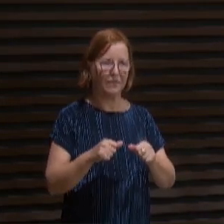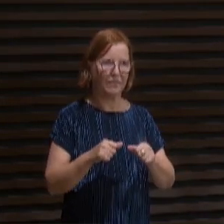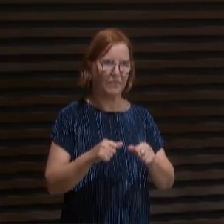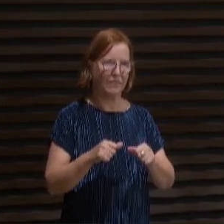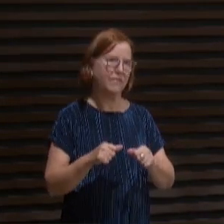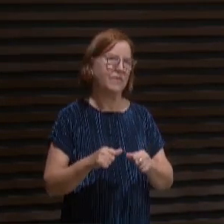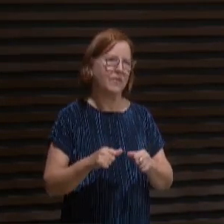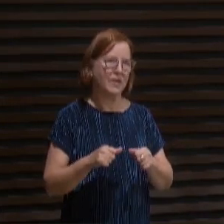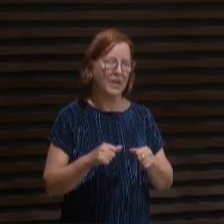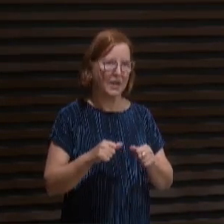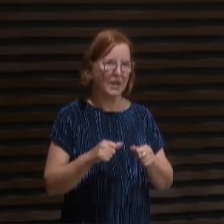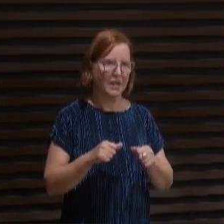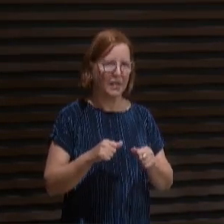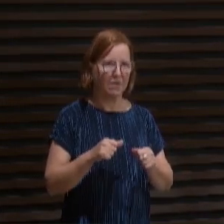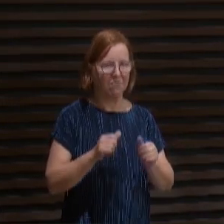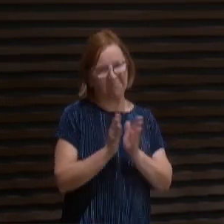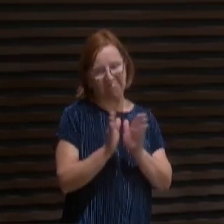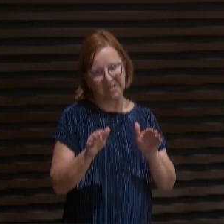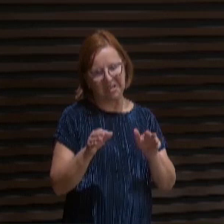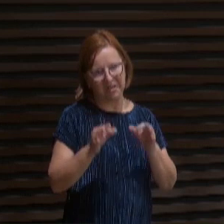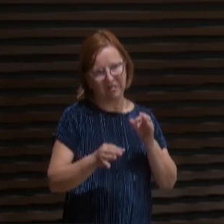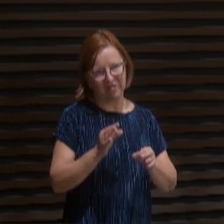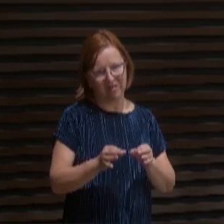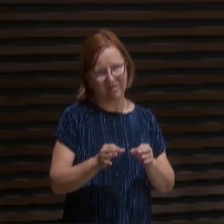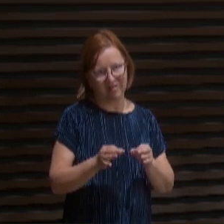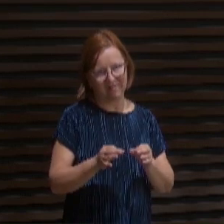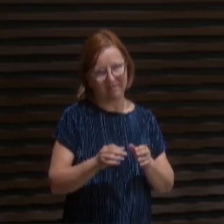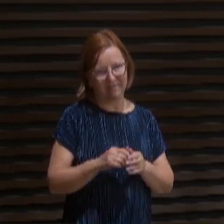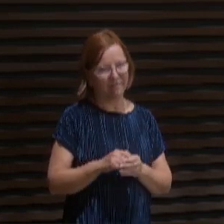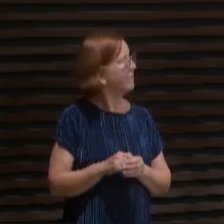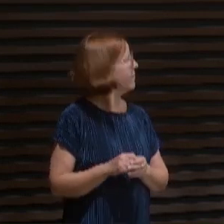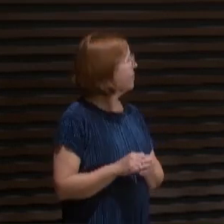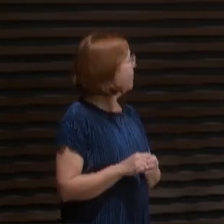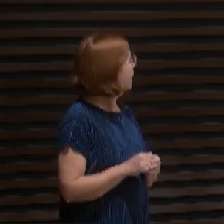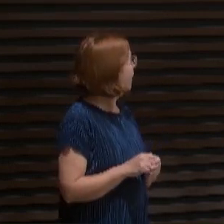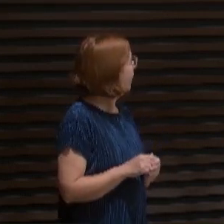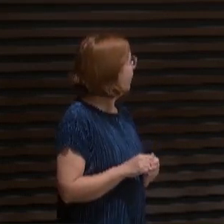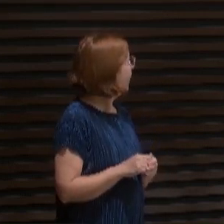e o fim deles será conforme as suas obras.